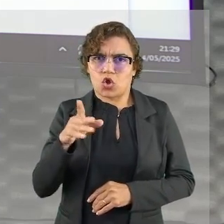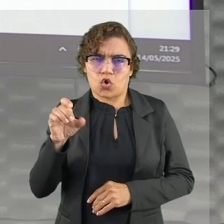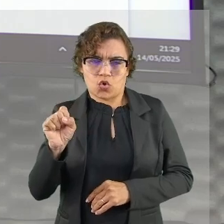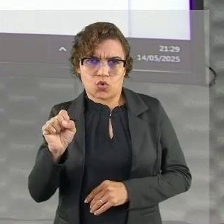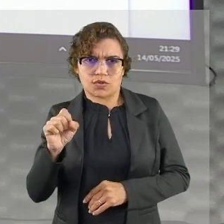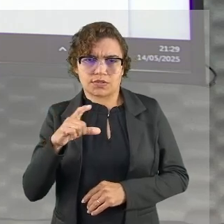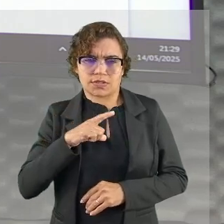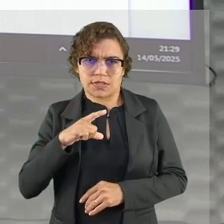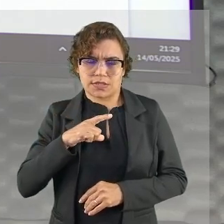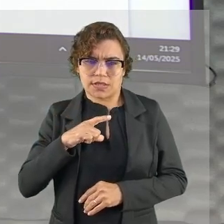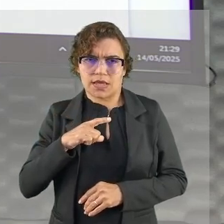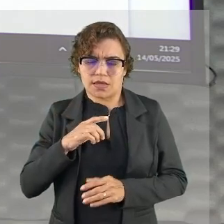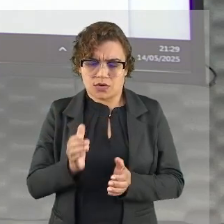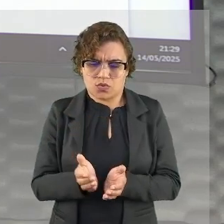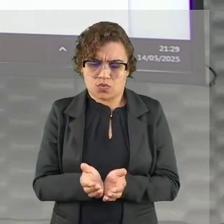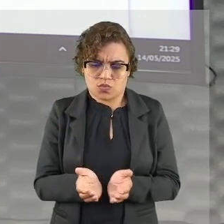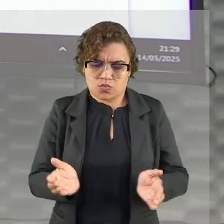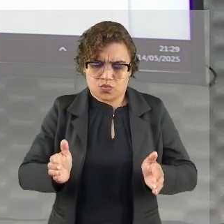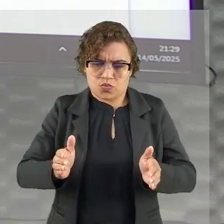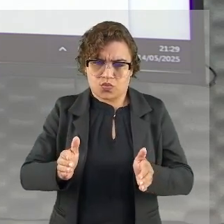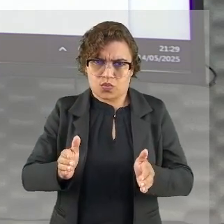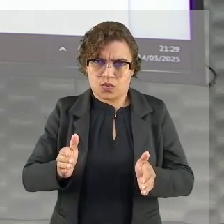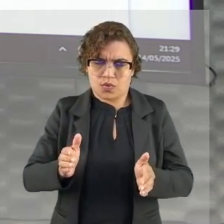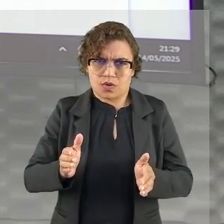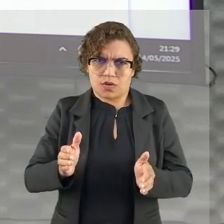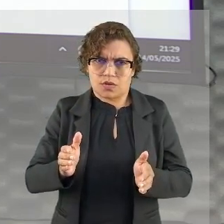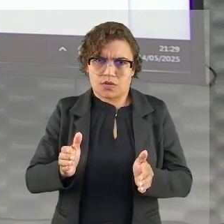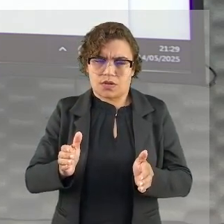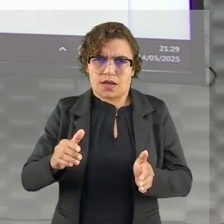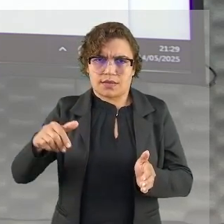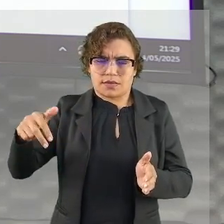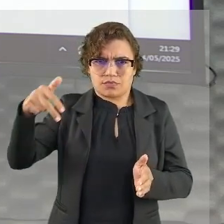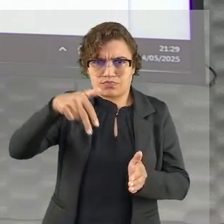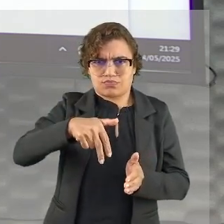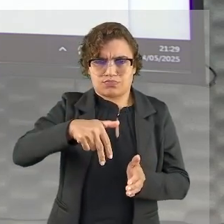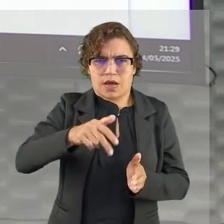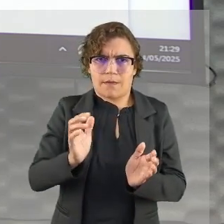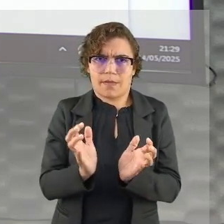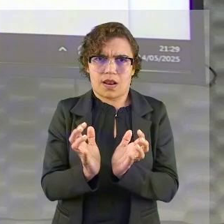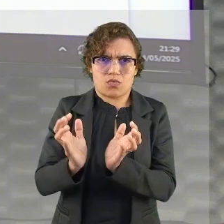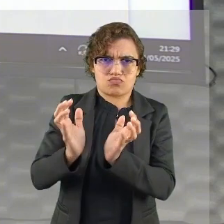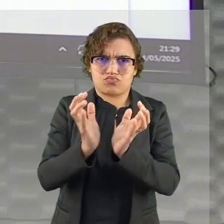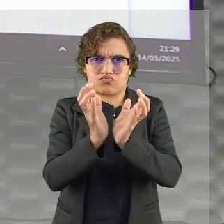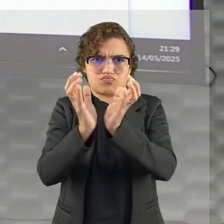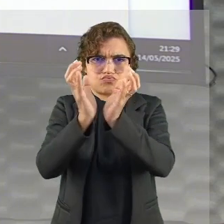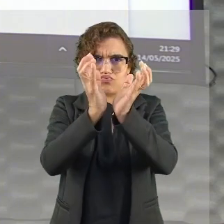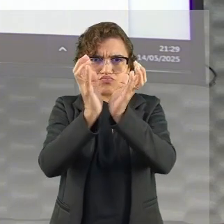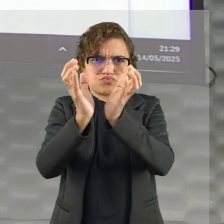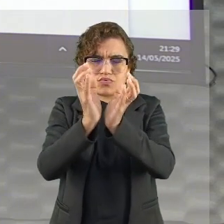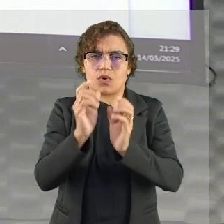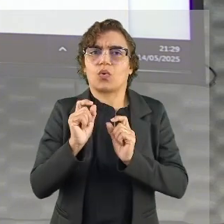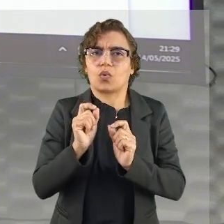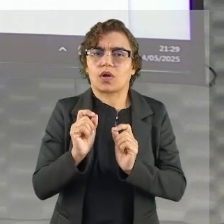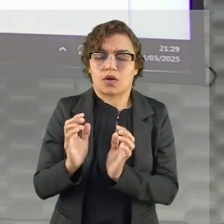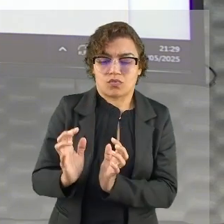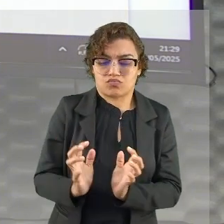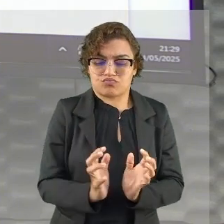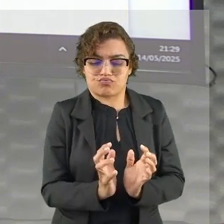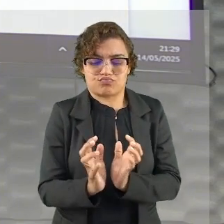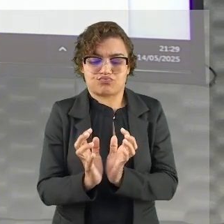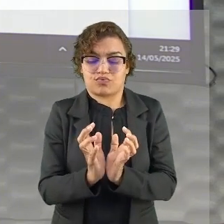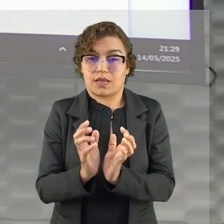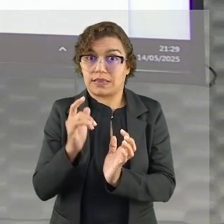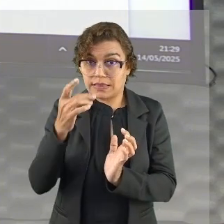pessoas... Elas entram nesse cesto e passeiam por balões, com balões. Então, aquele balão ali tem